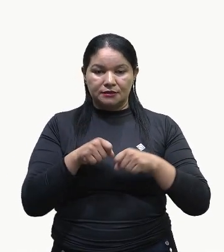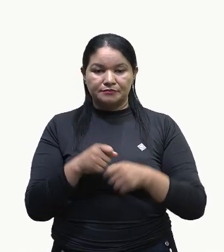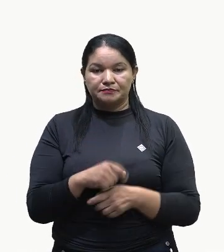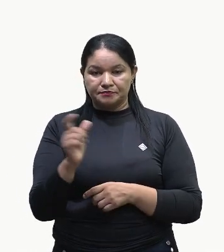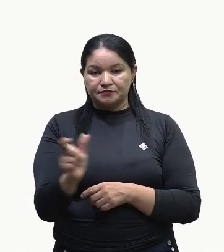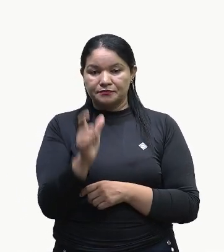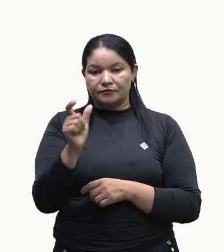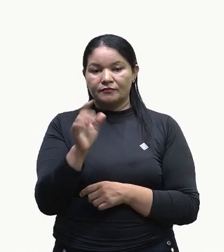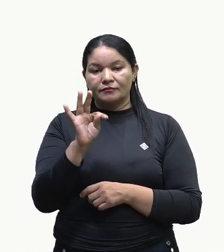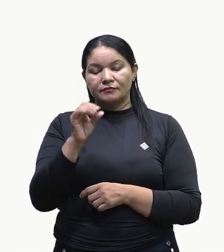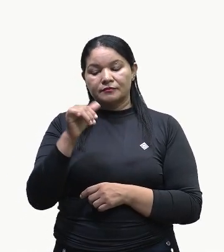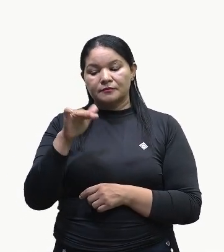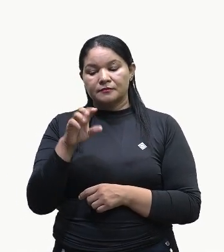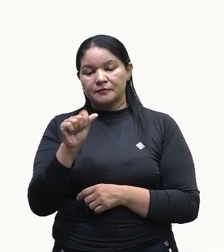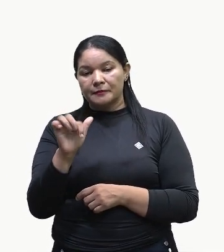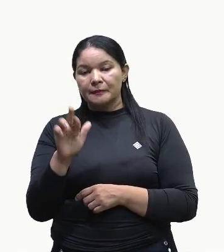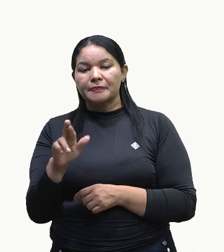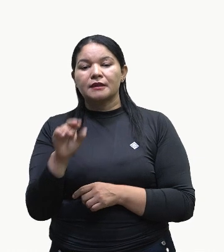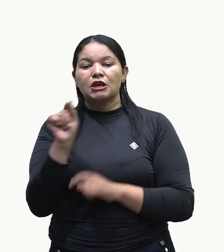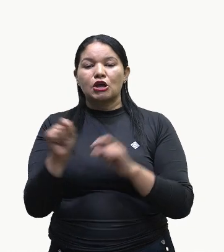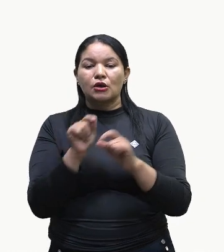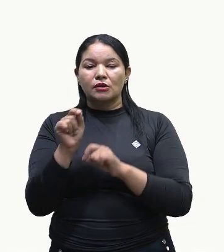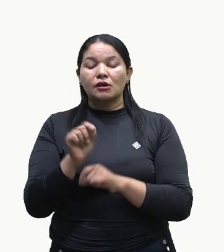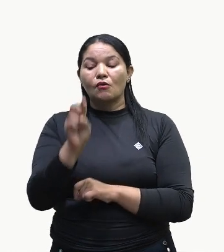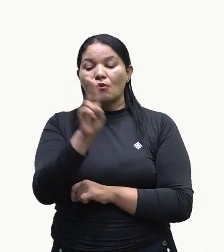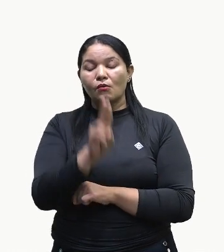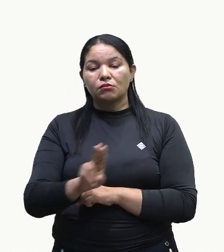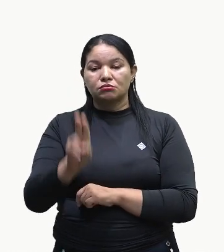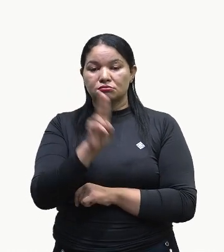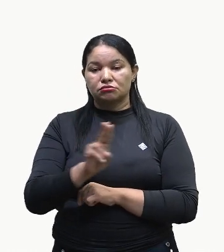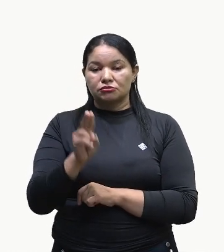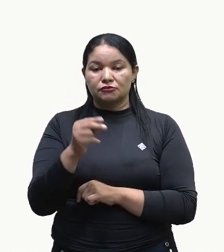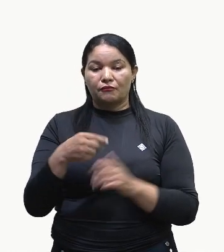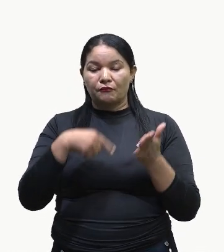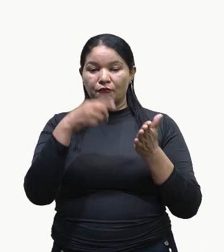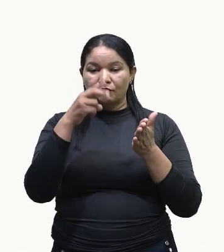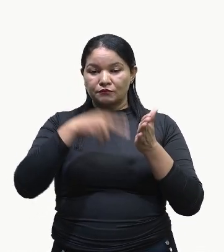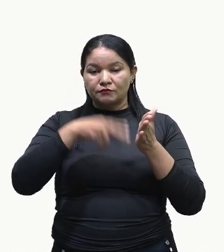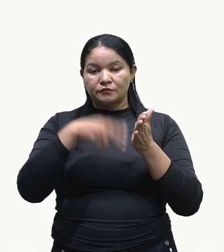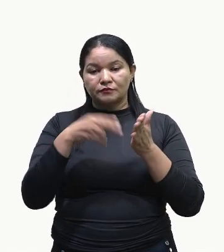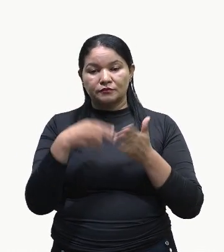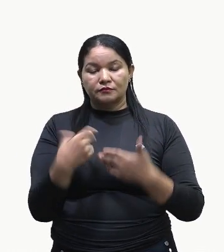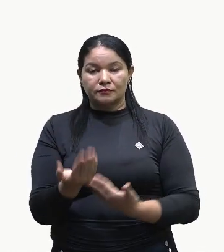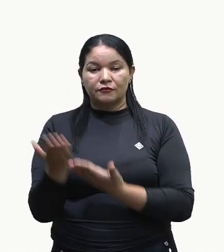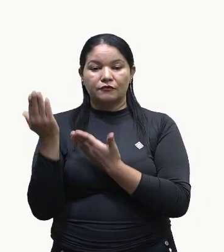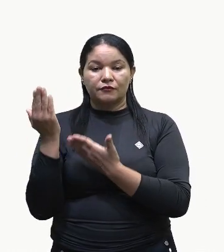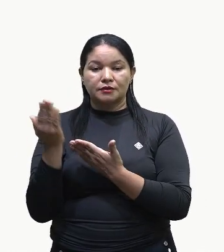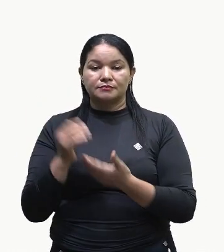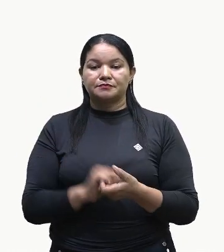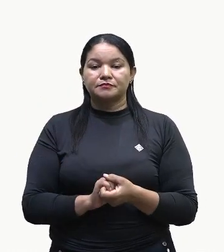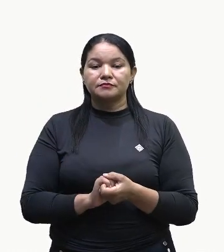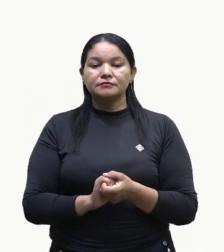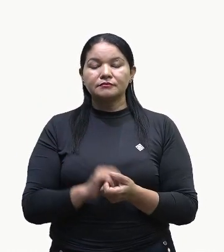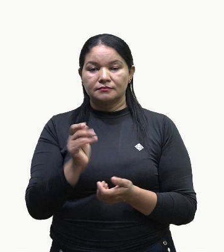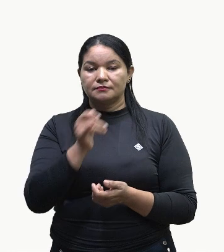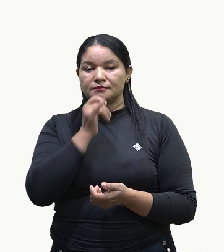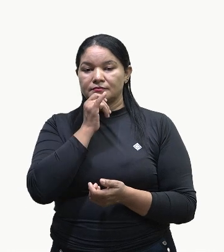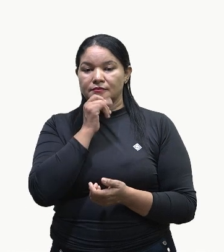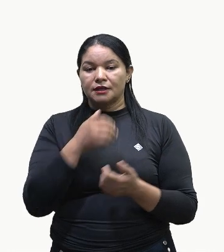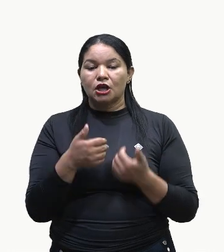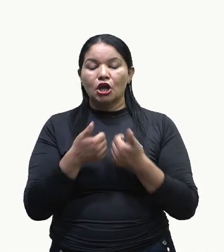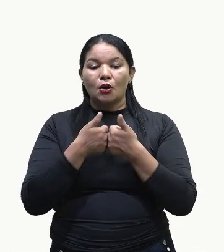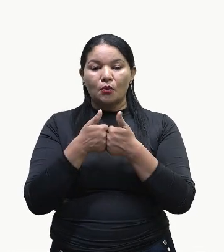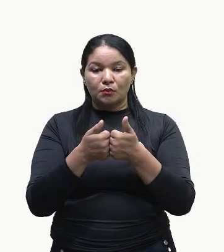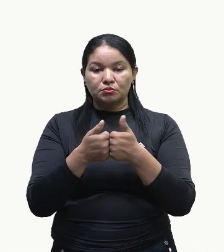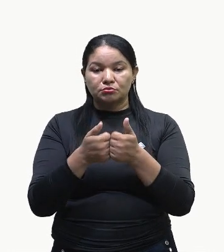para os passageiros que fazem uso dos meios de transporte, né? Então, a gente vai tomar um bus, tomar um